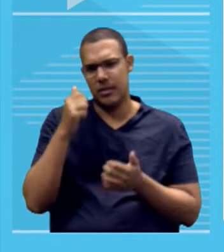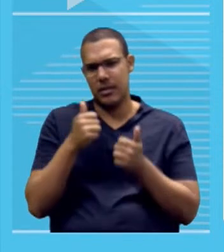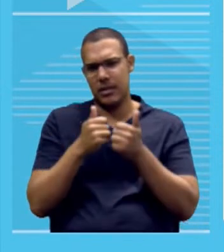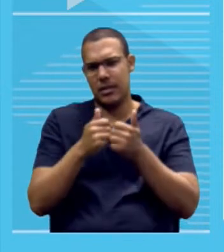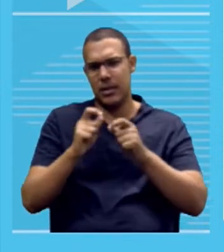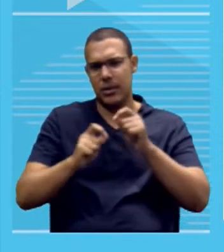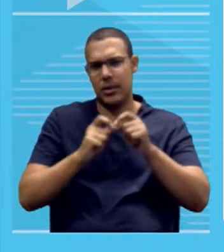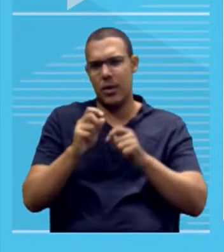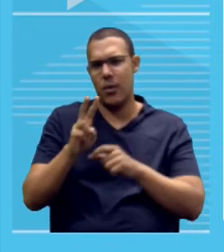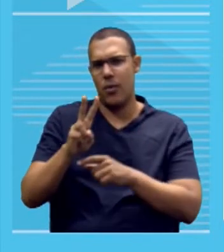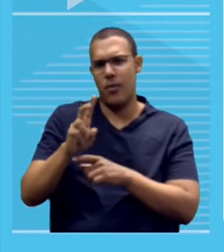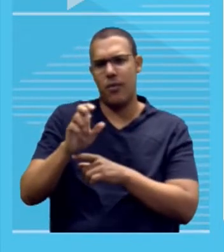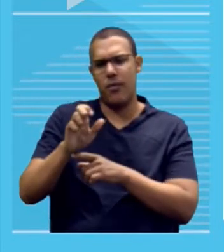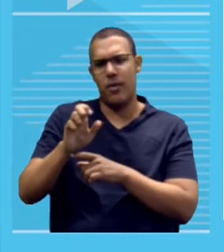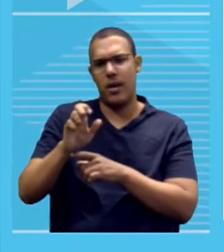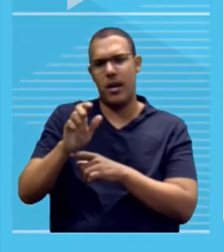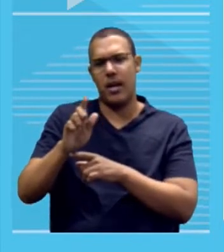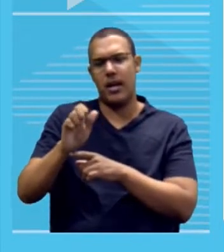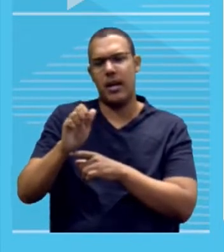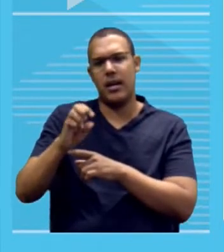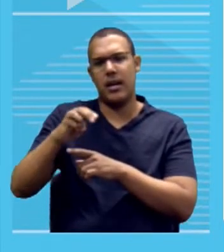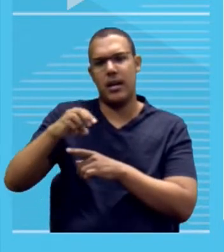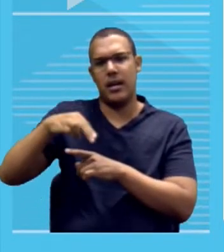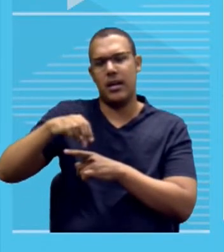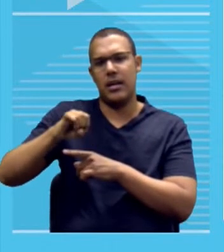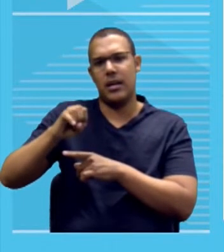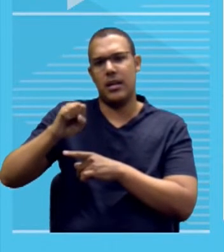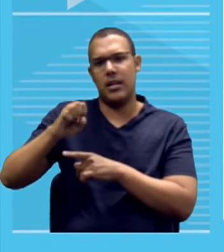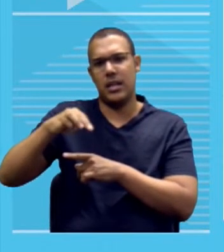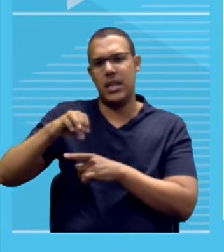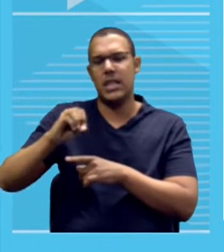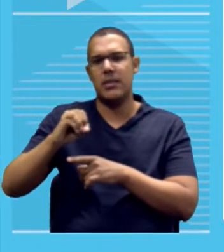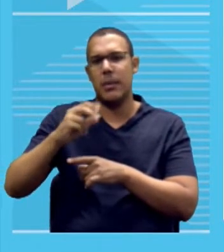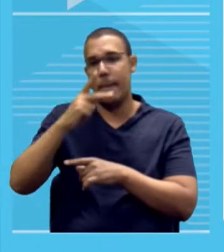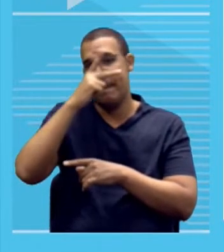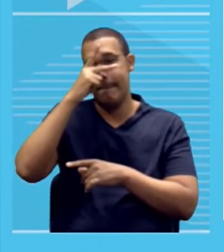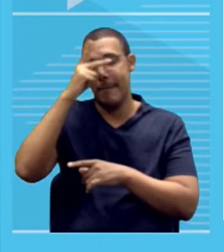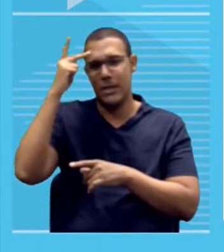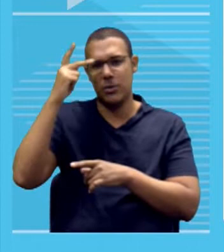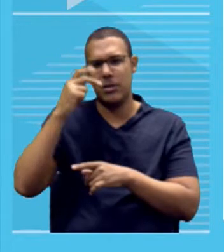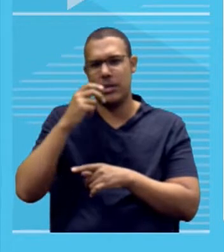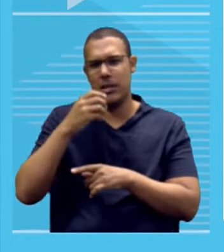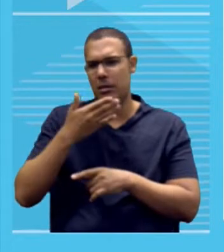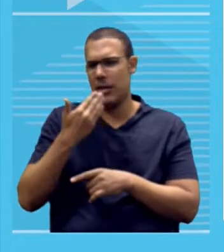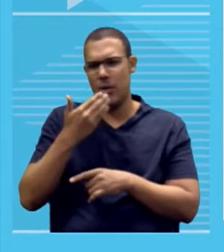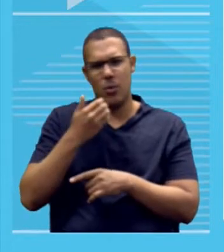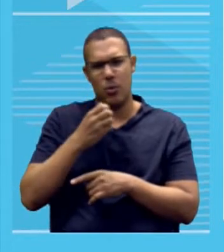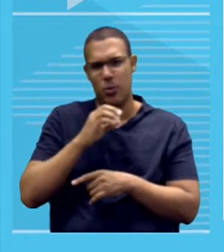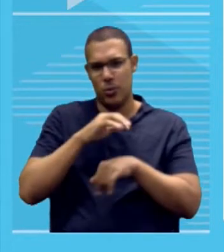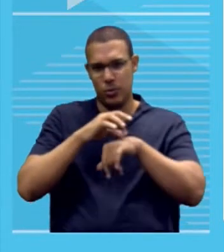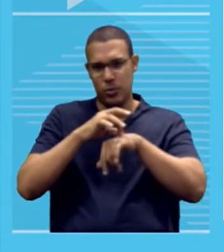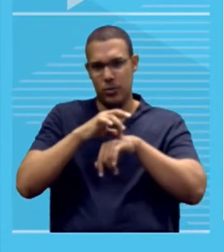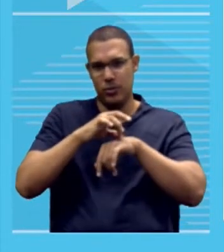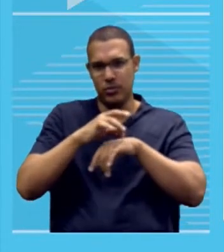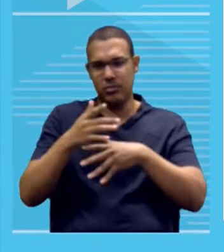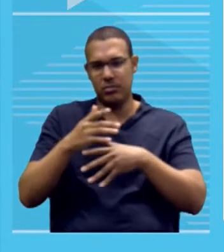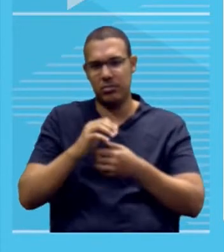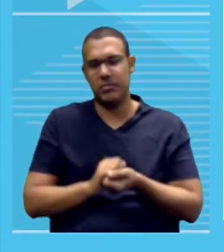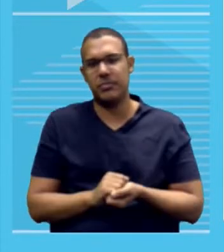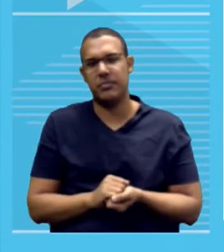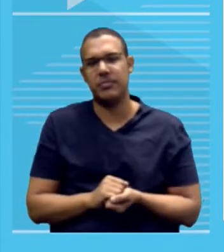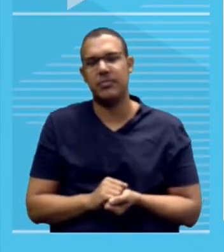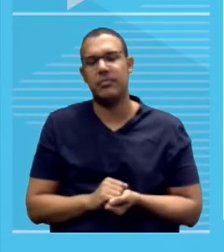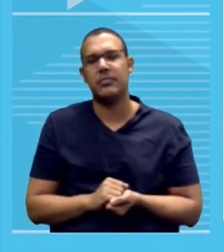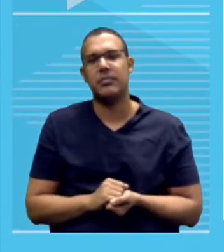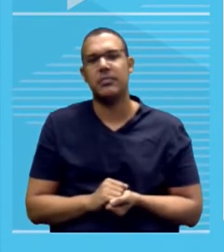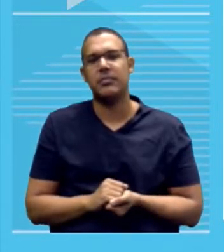veganismo pessoas que seguem o vegetarianismo pessoas que não comem carne ou pessoas que não se utilizam de glúten ou pessoas